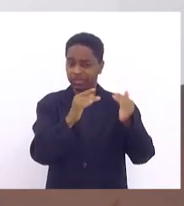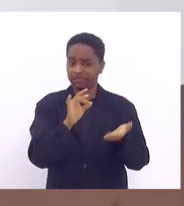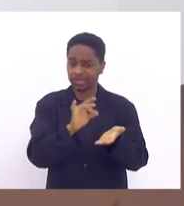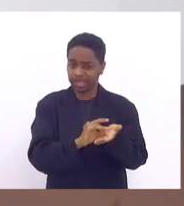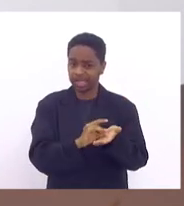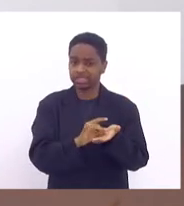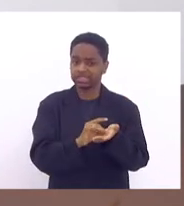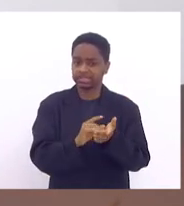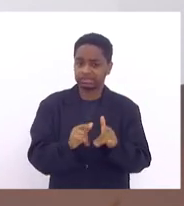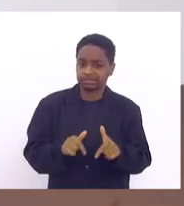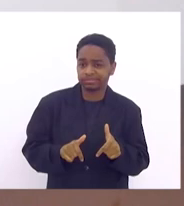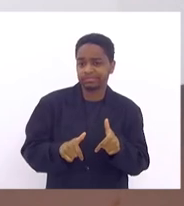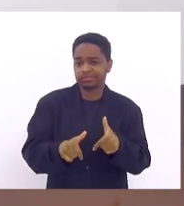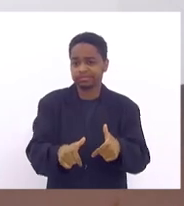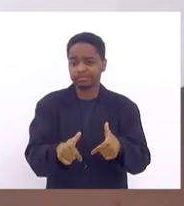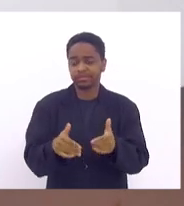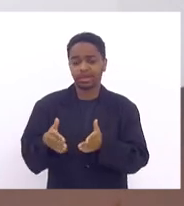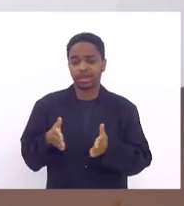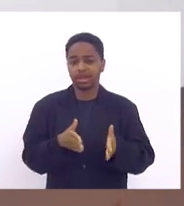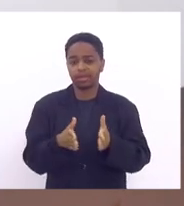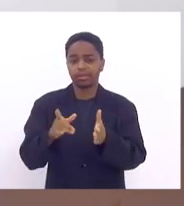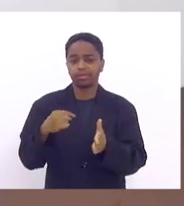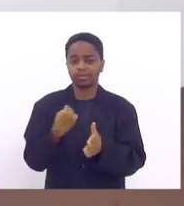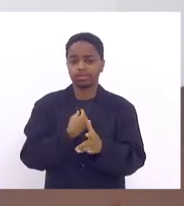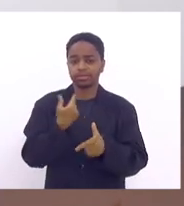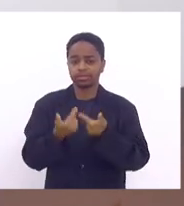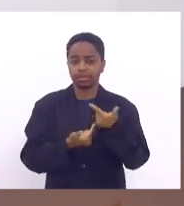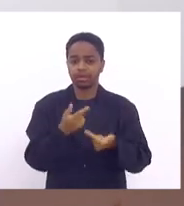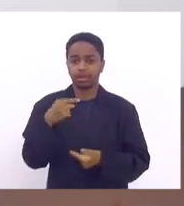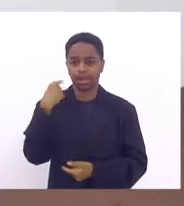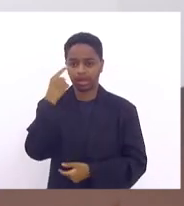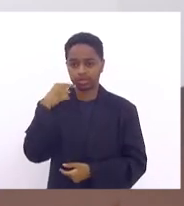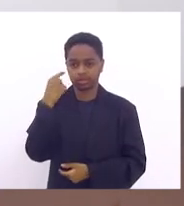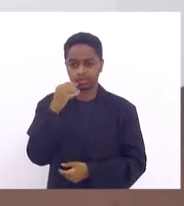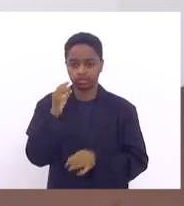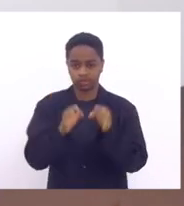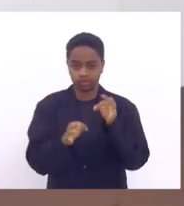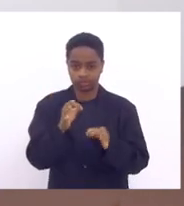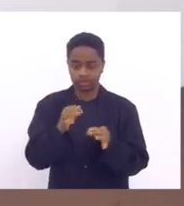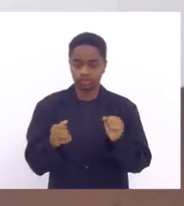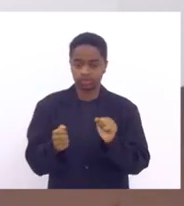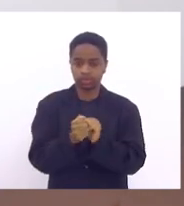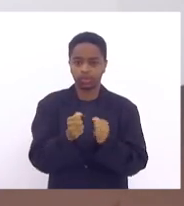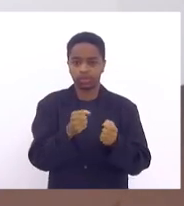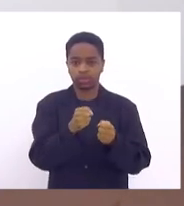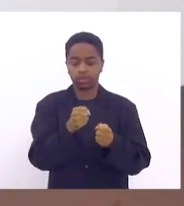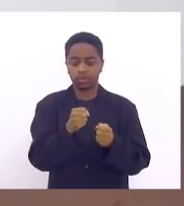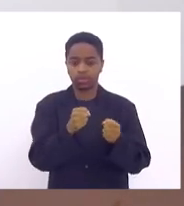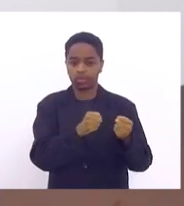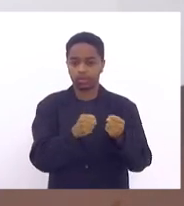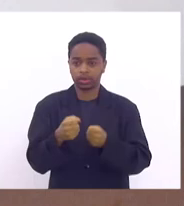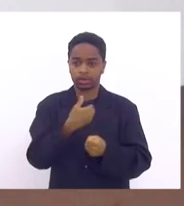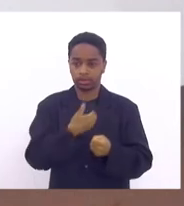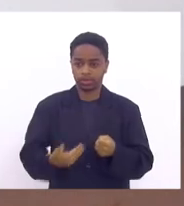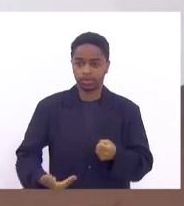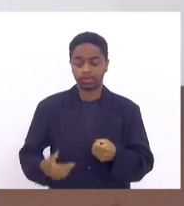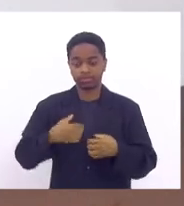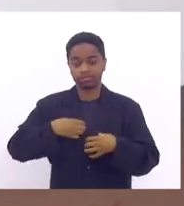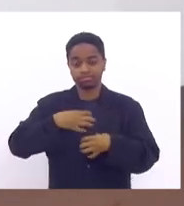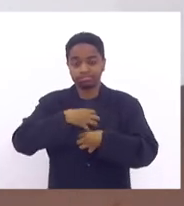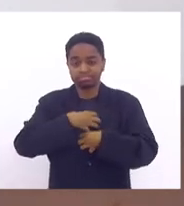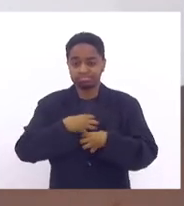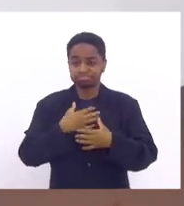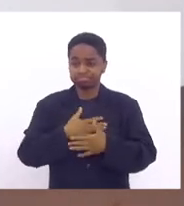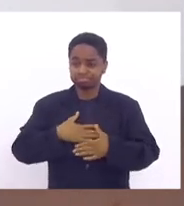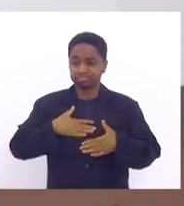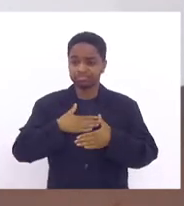caminhos aí de nós que atuamos na advocacia jurídica né do poder público então a a satisfação e a honra é toda minha